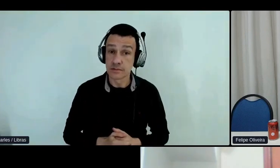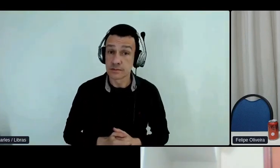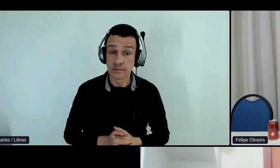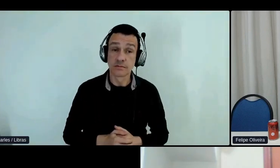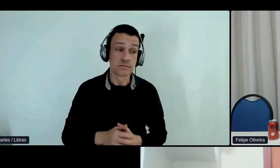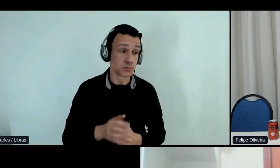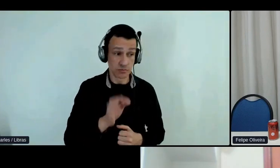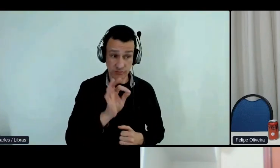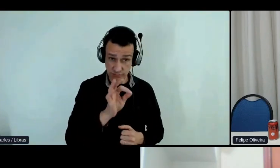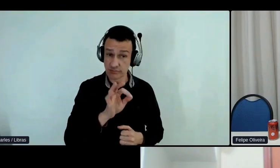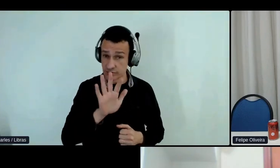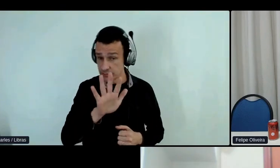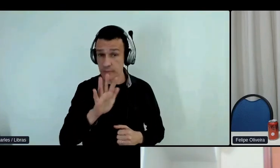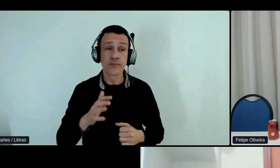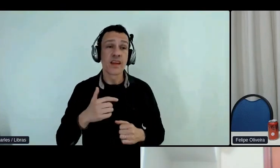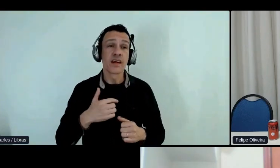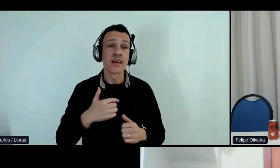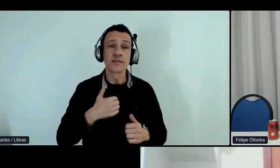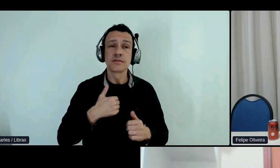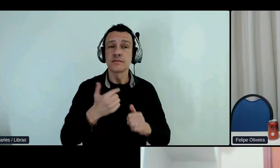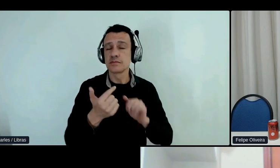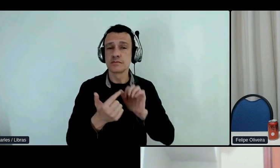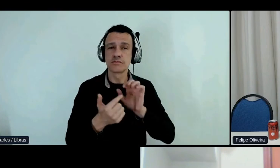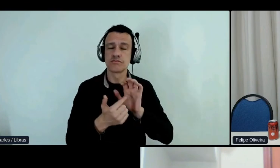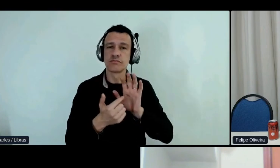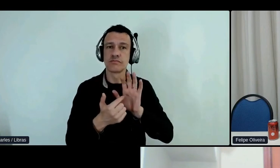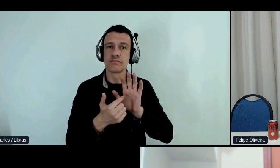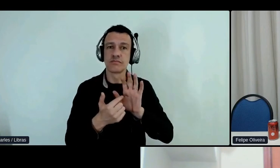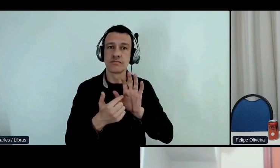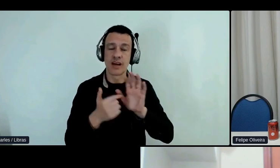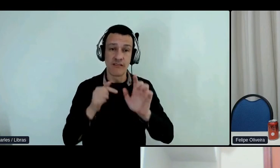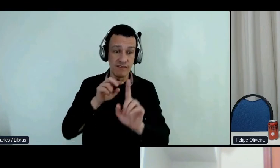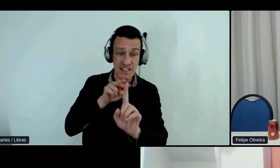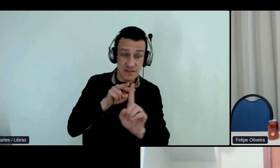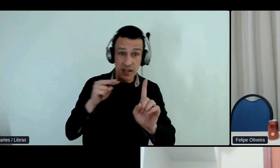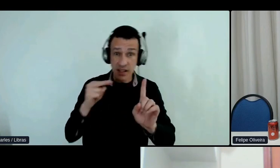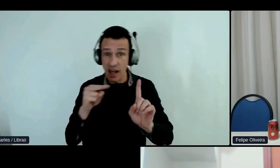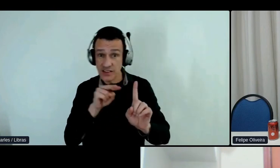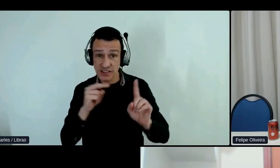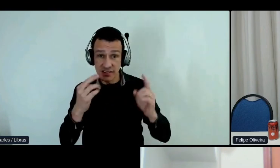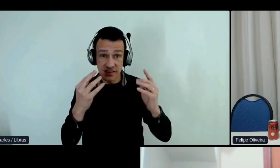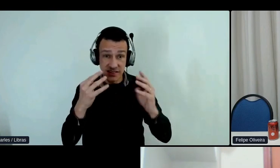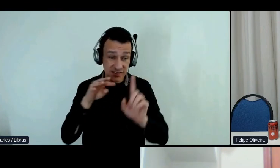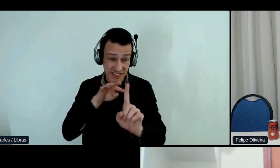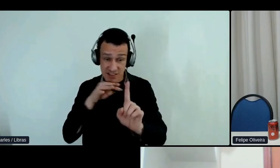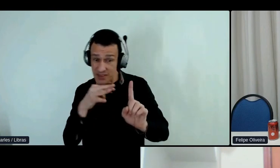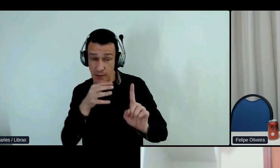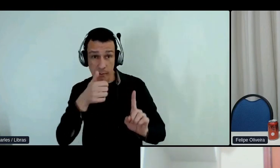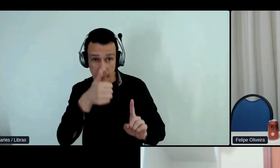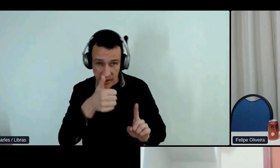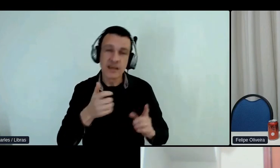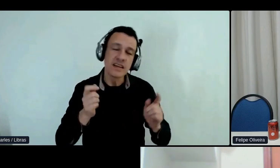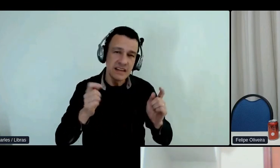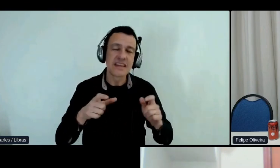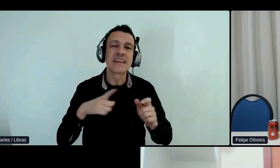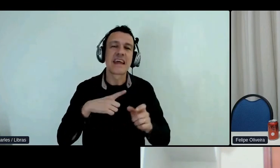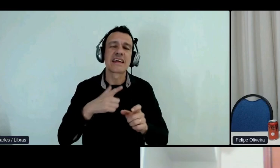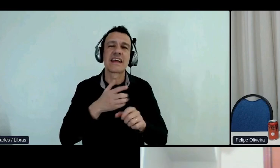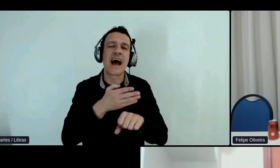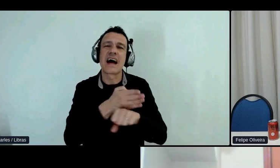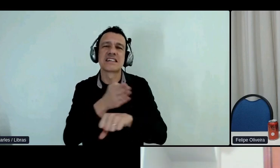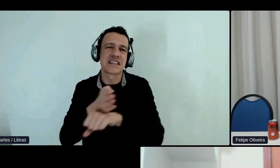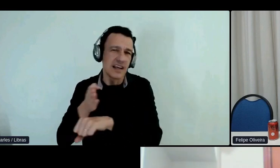em situação de equidade com outras pessoas. Isso é muito legal. E até, quanto mais se